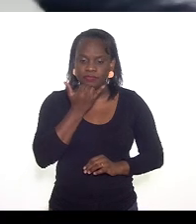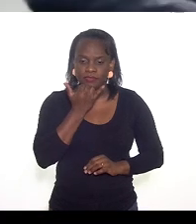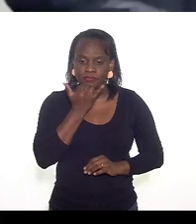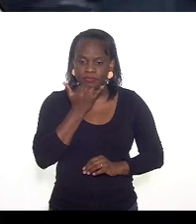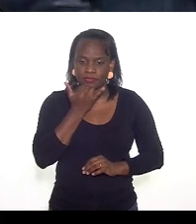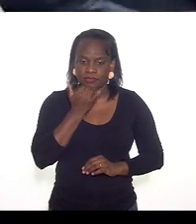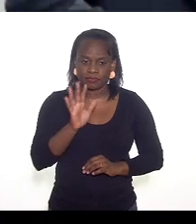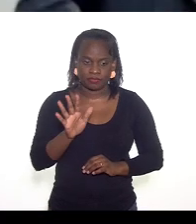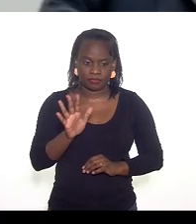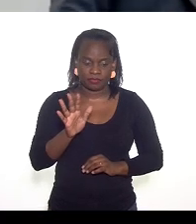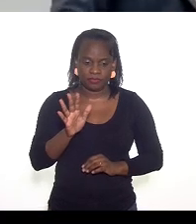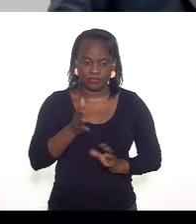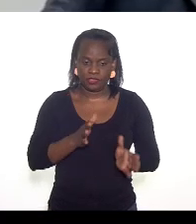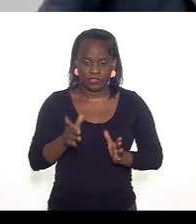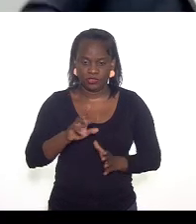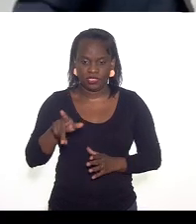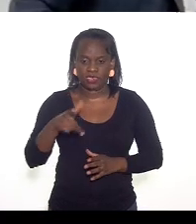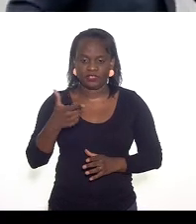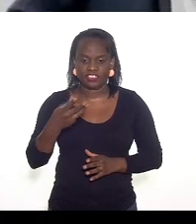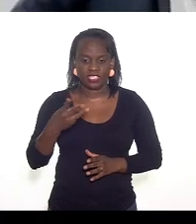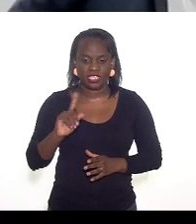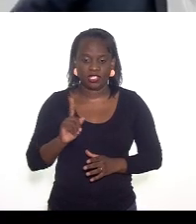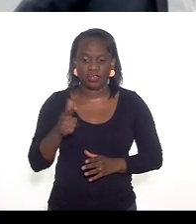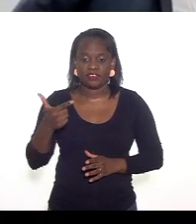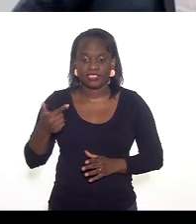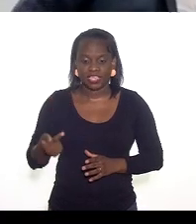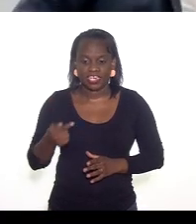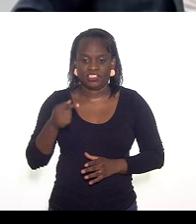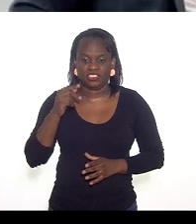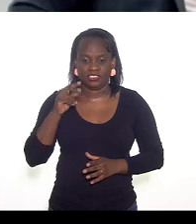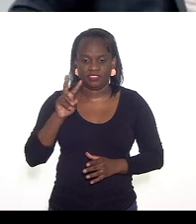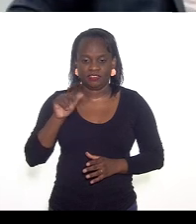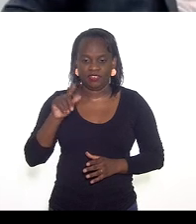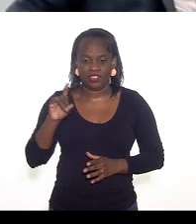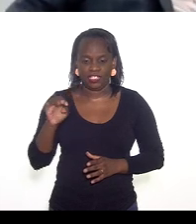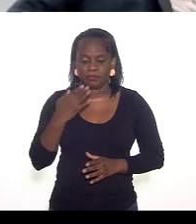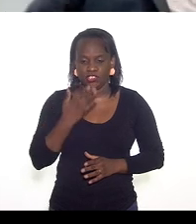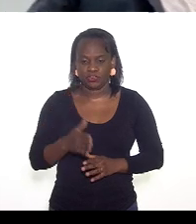Perdão, chamo para mais a ordem. Não é o 23, é o 27 que o Valdeck pediu.